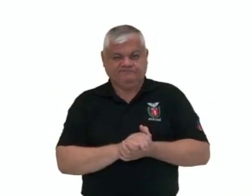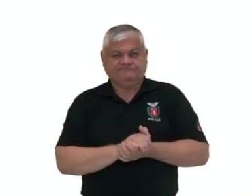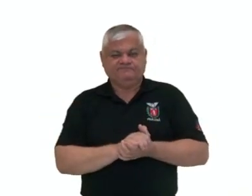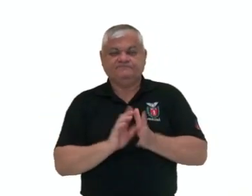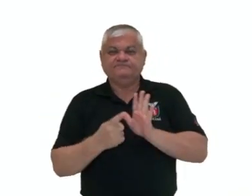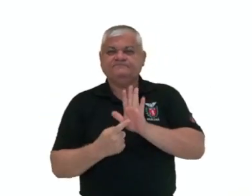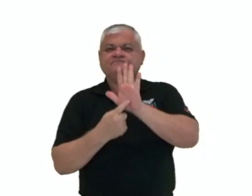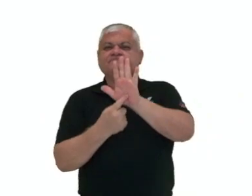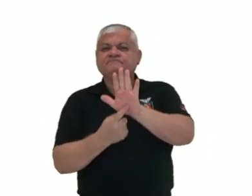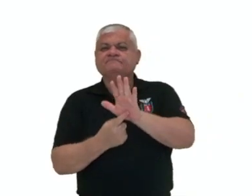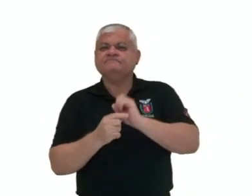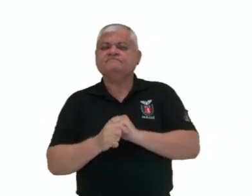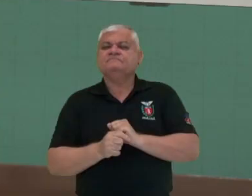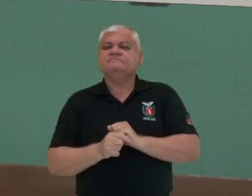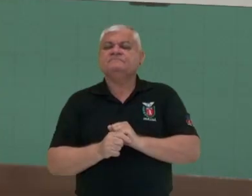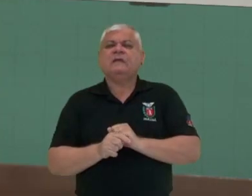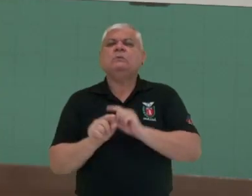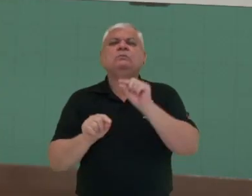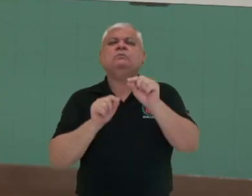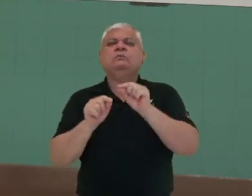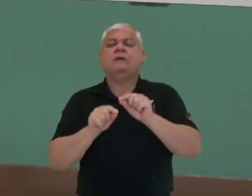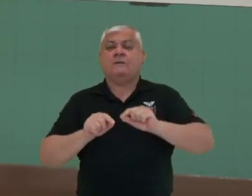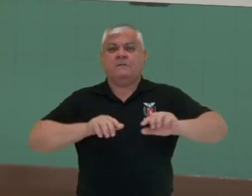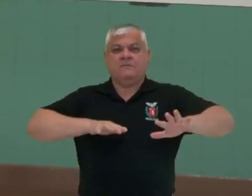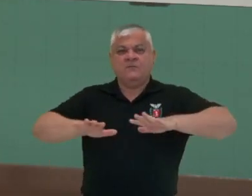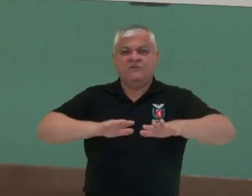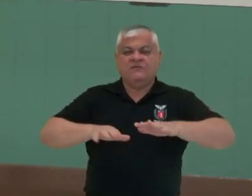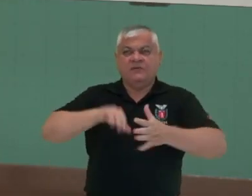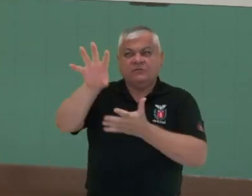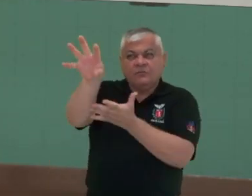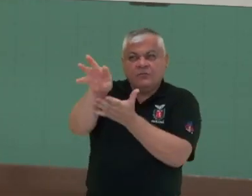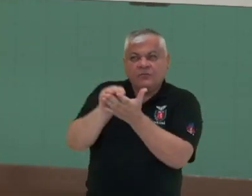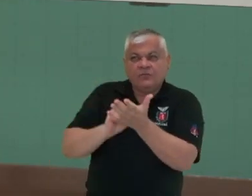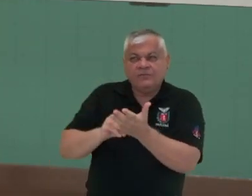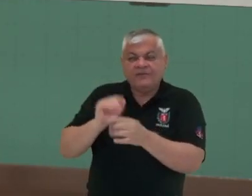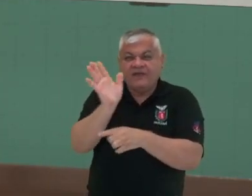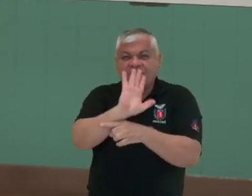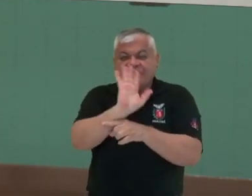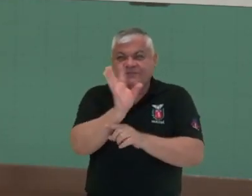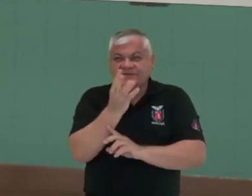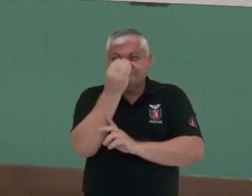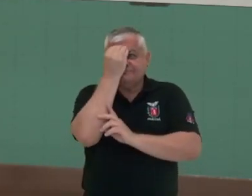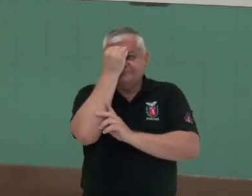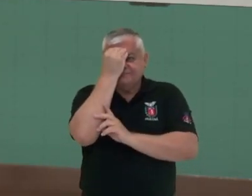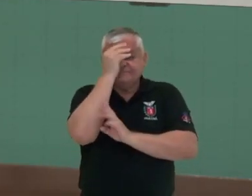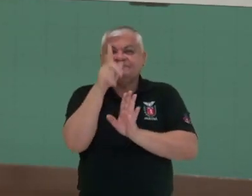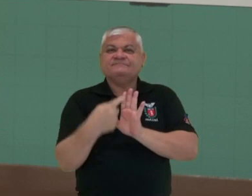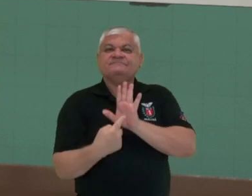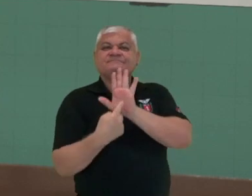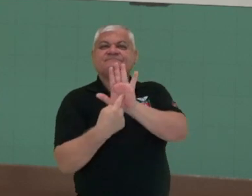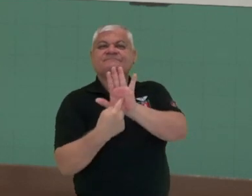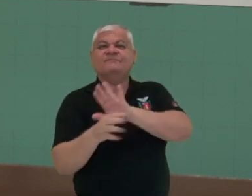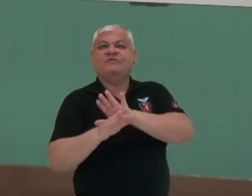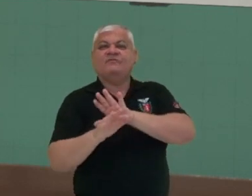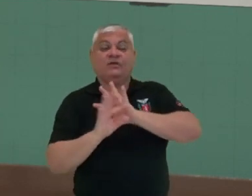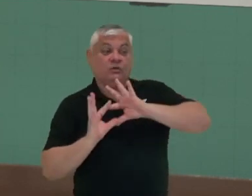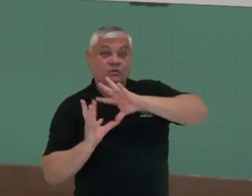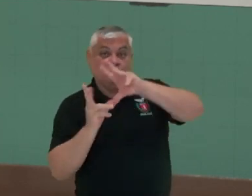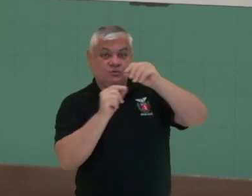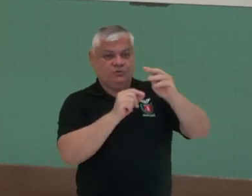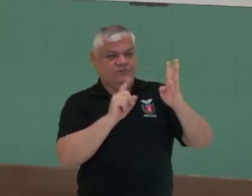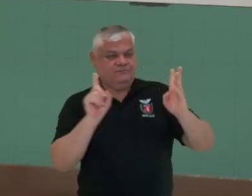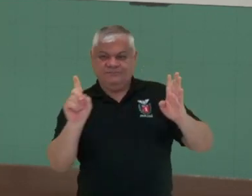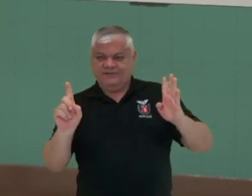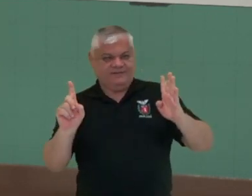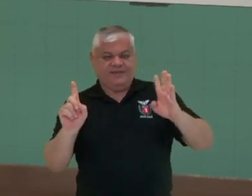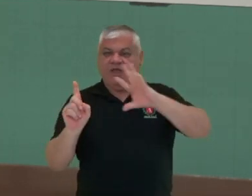representar uma dessas lutas, um desses movimentos que ele viu no filme, tá? E todos os outros vão copiar esse movimento.